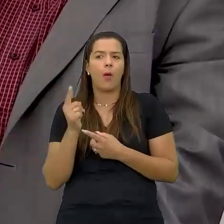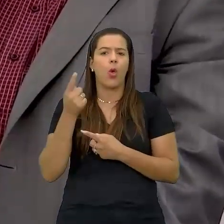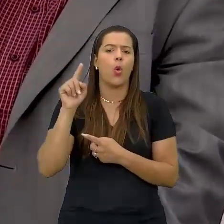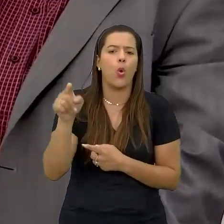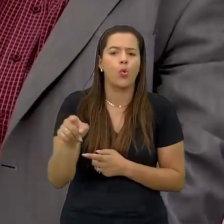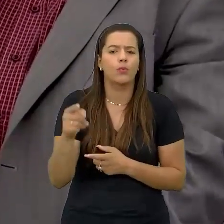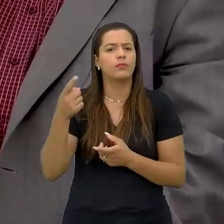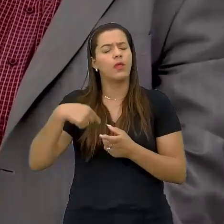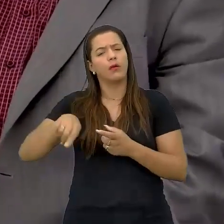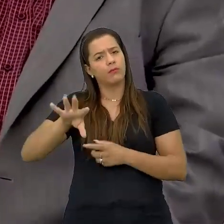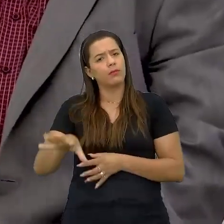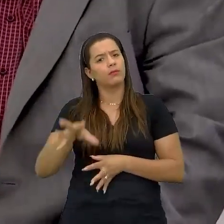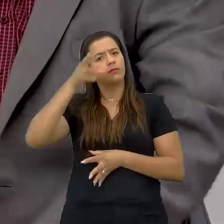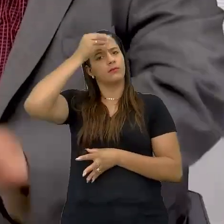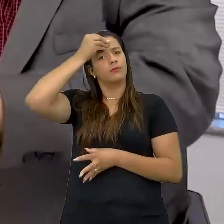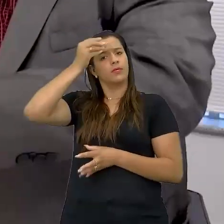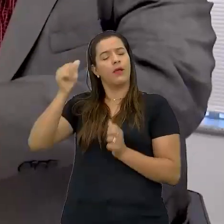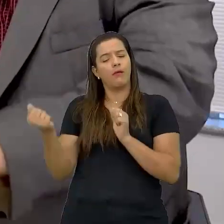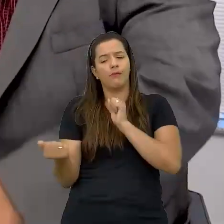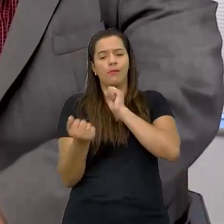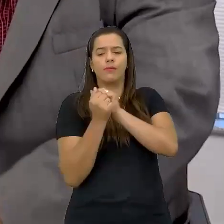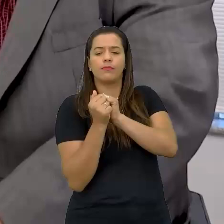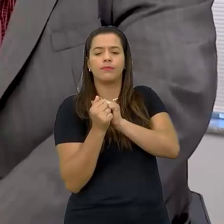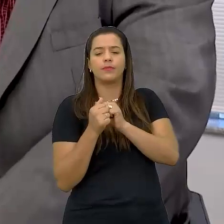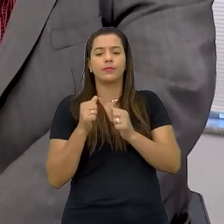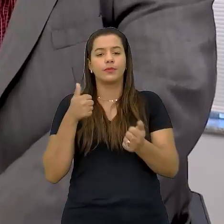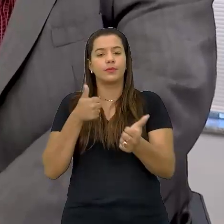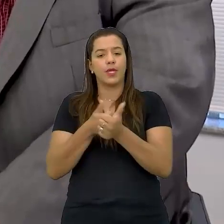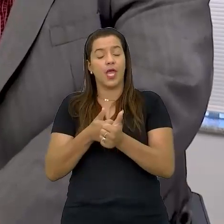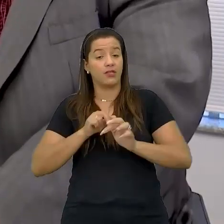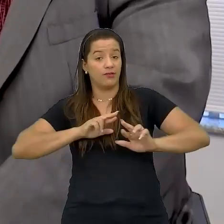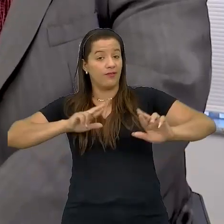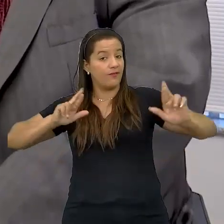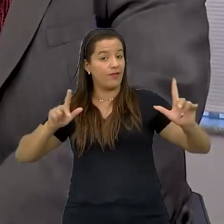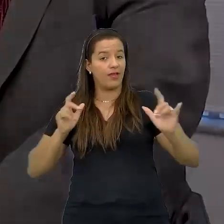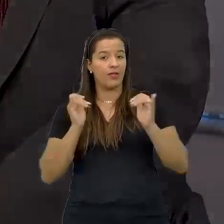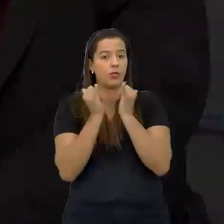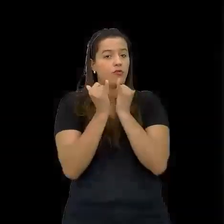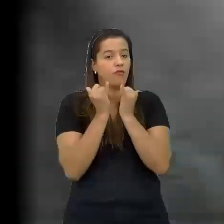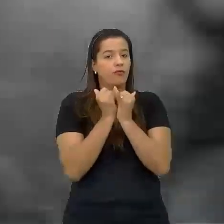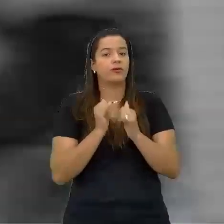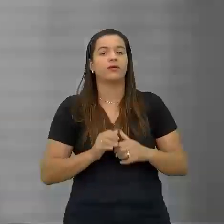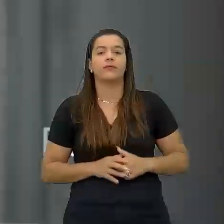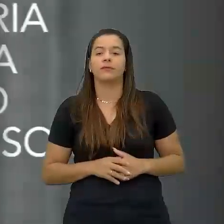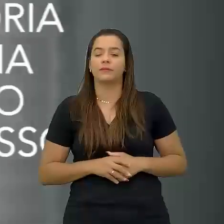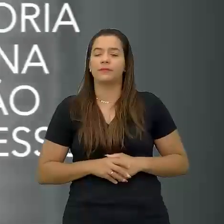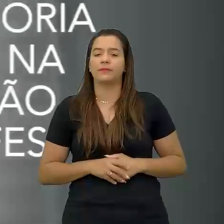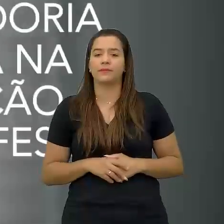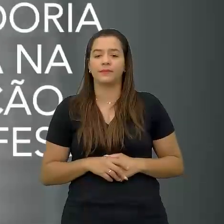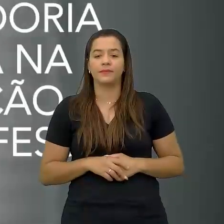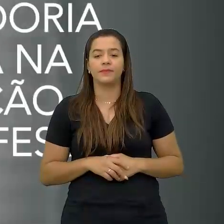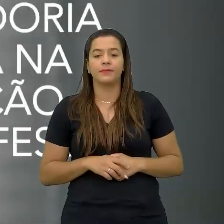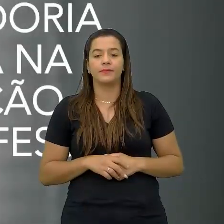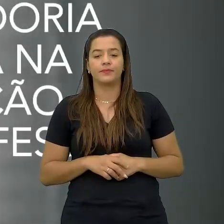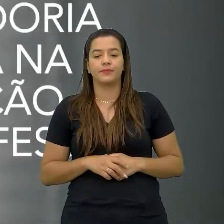para trazer para ela, para ir até perto. É diferente do fofoqueiro, né? Mas é curioso.